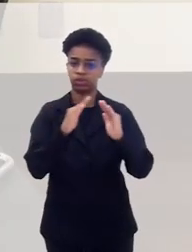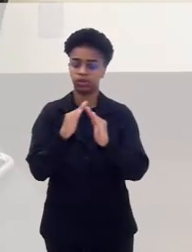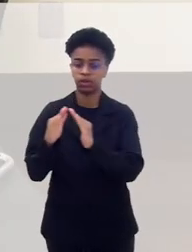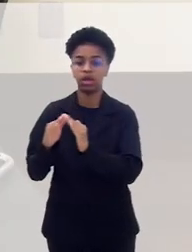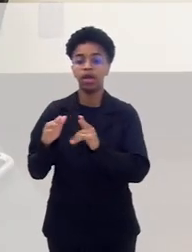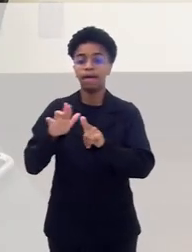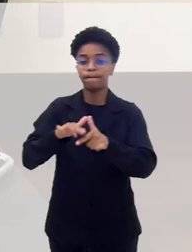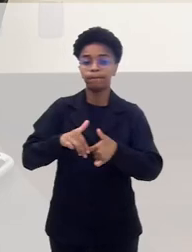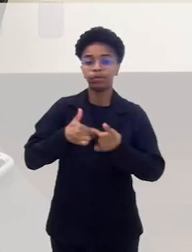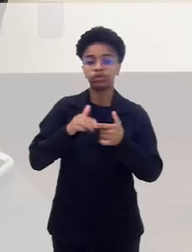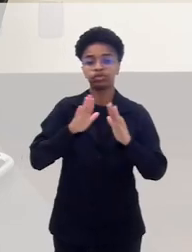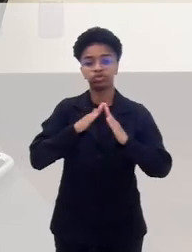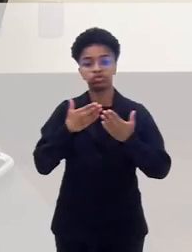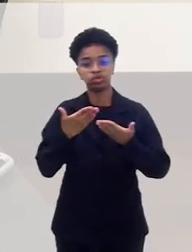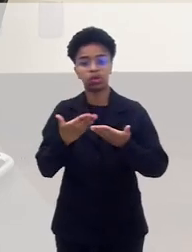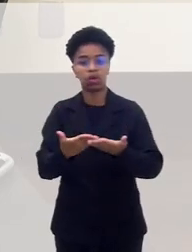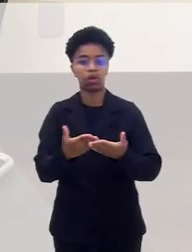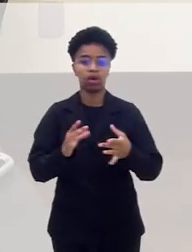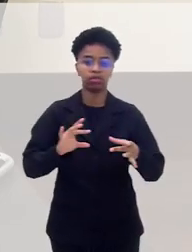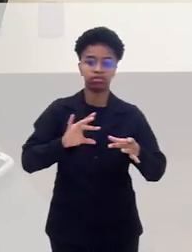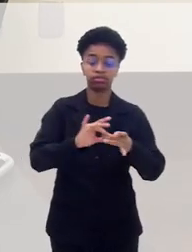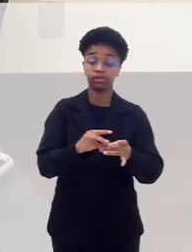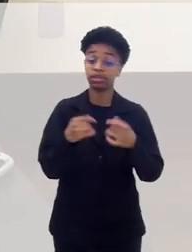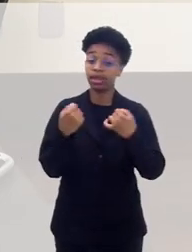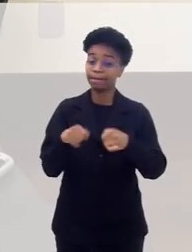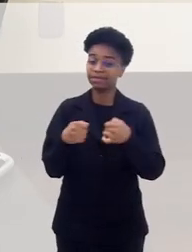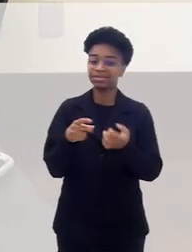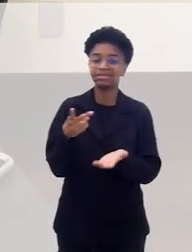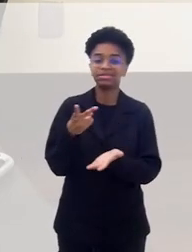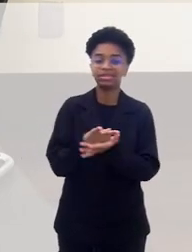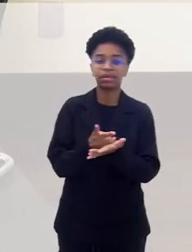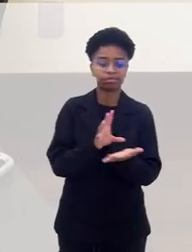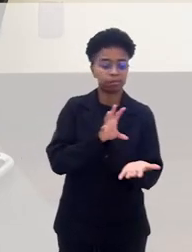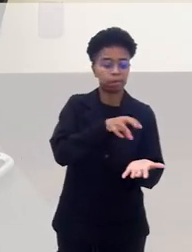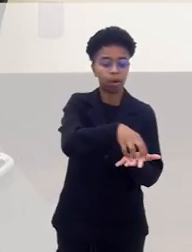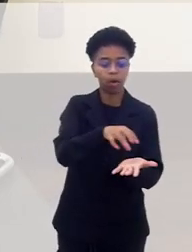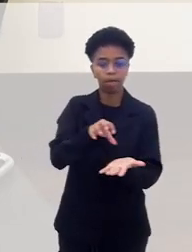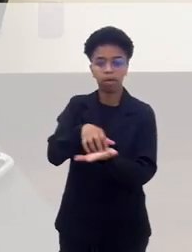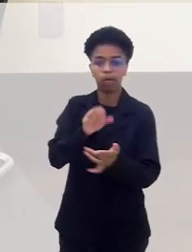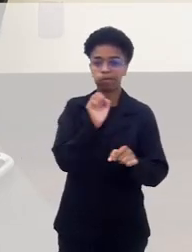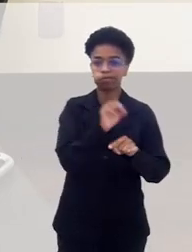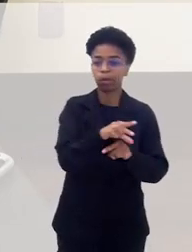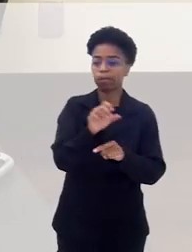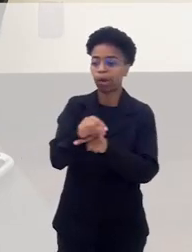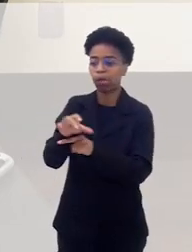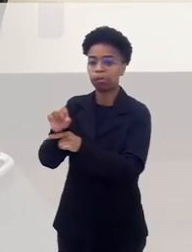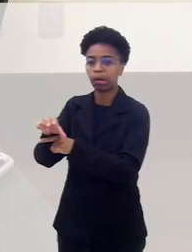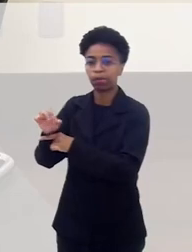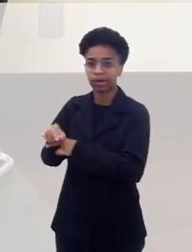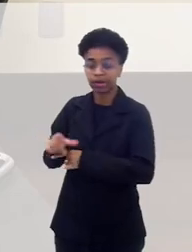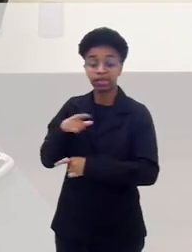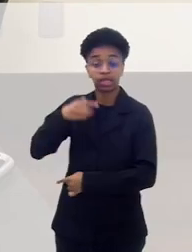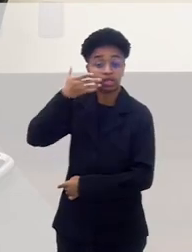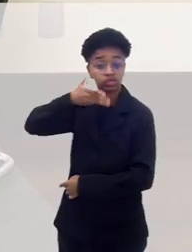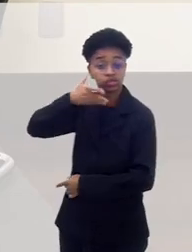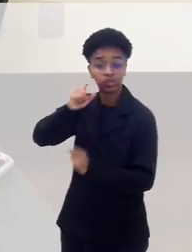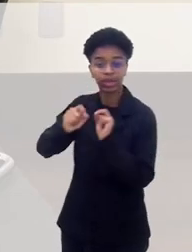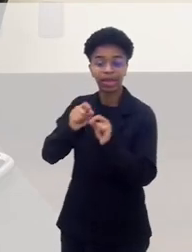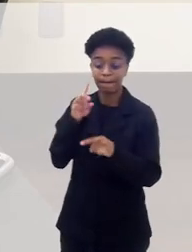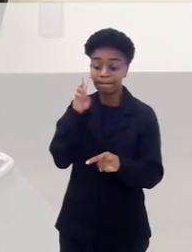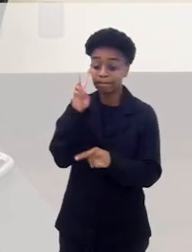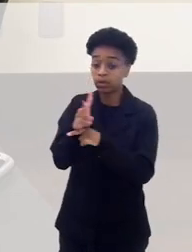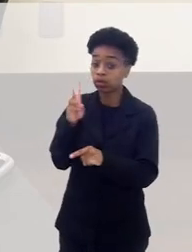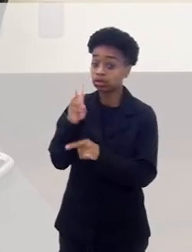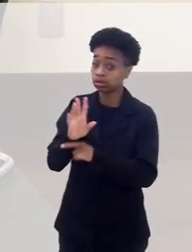moradores através das escolas fazer-se presente em todos esses com discurso de